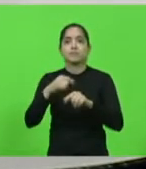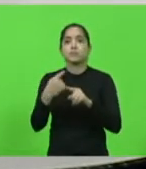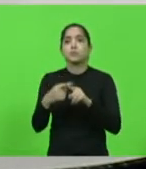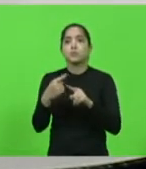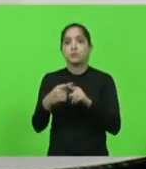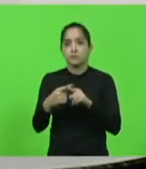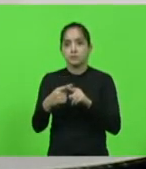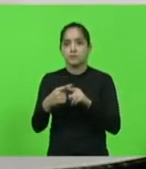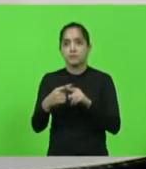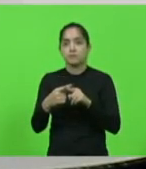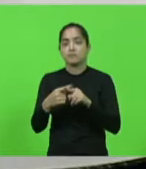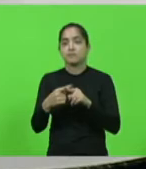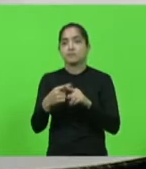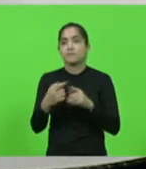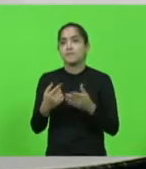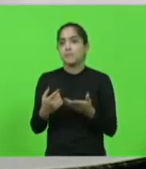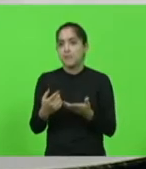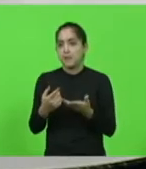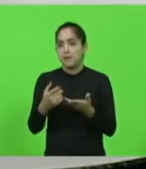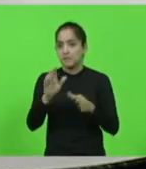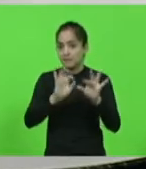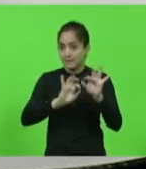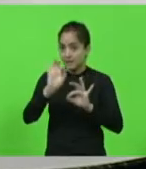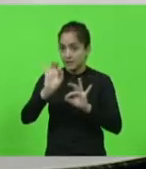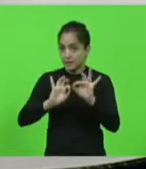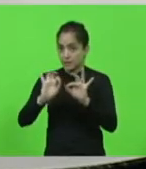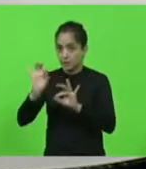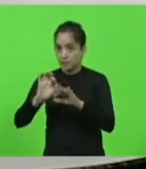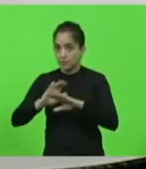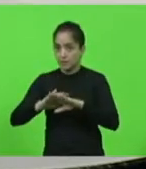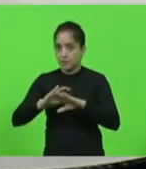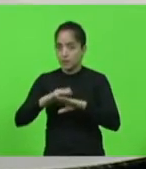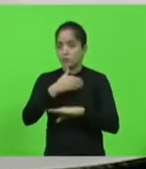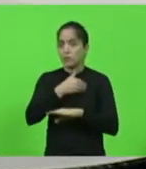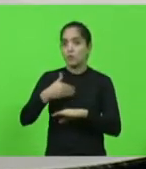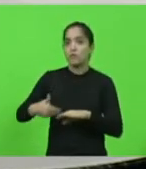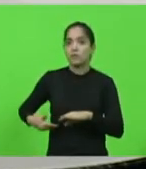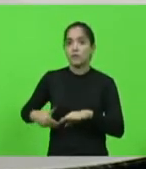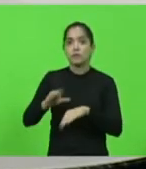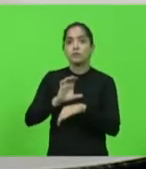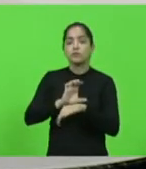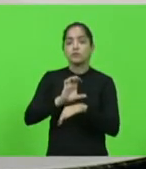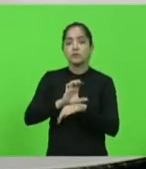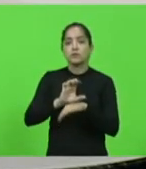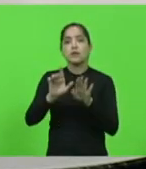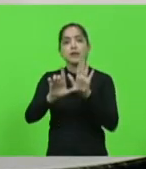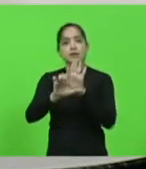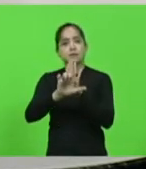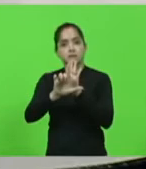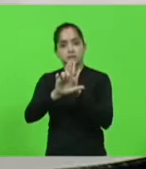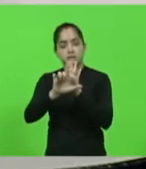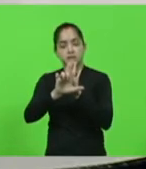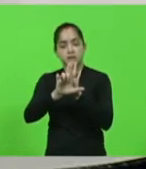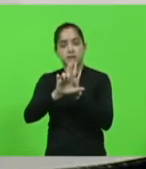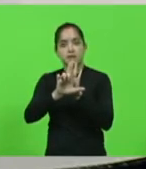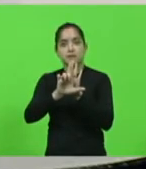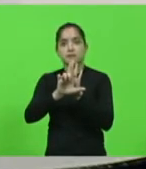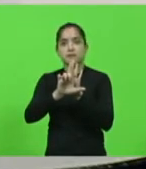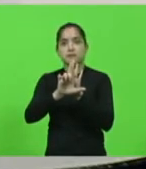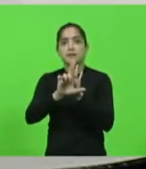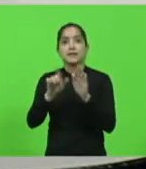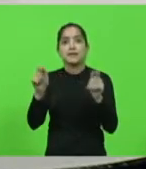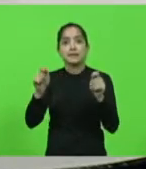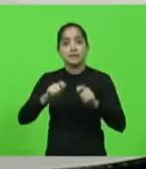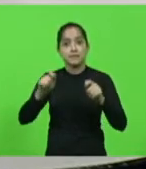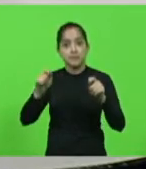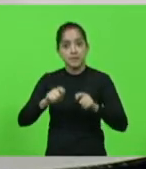na iminência de regulamentar pelo governo do Estado as leis, a lei que permite